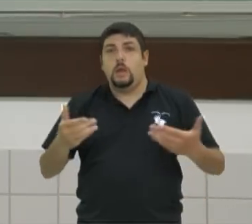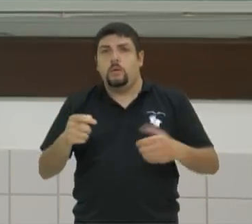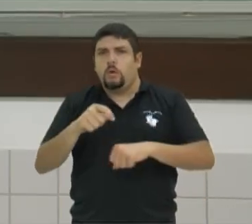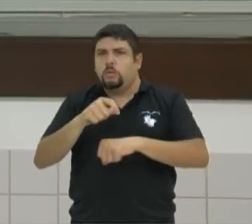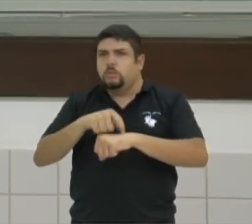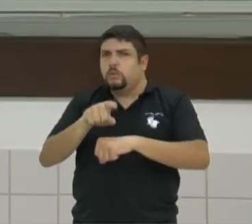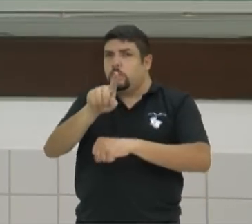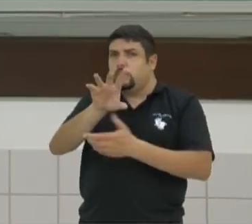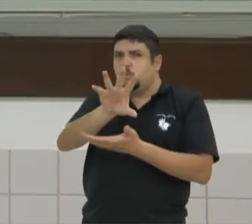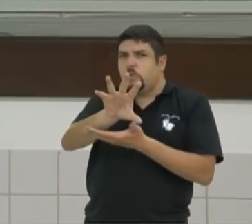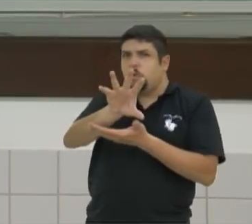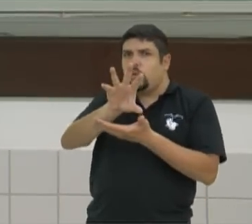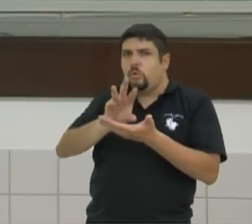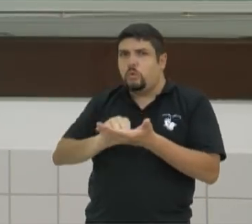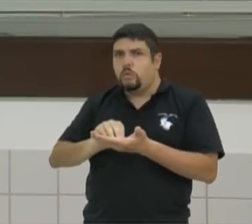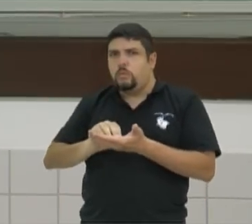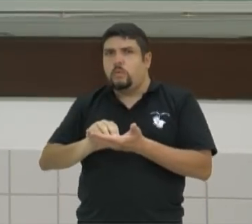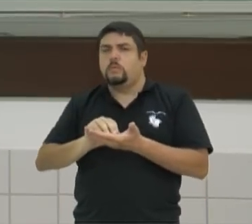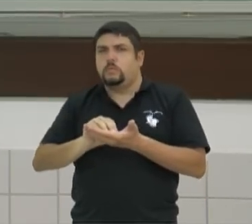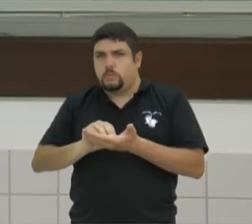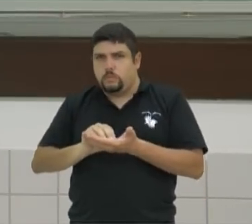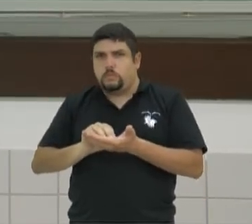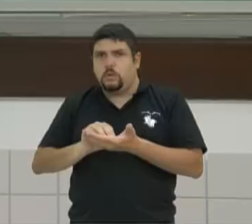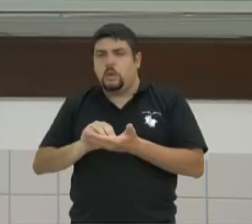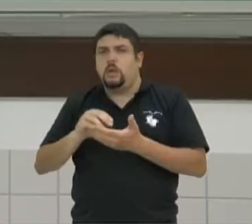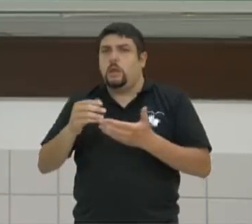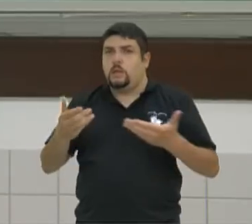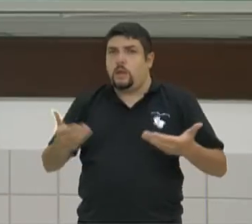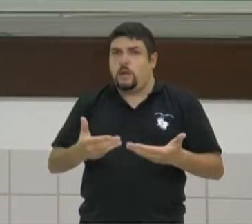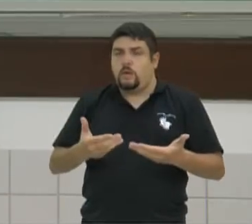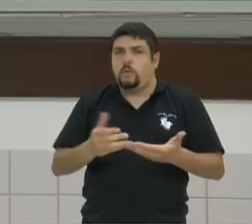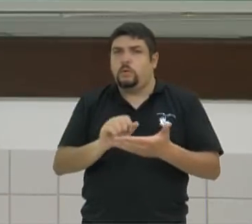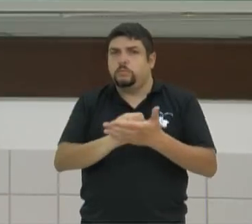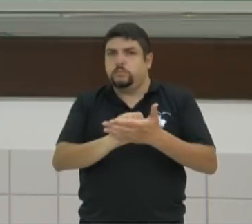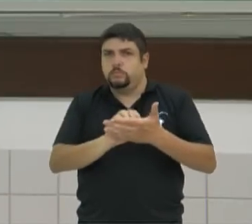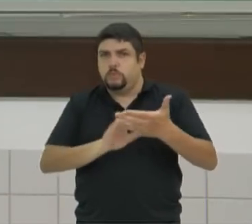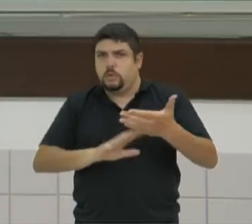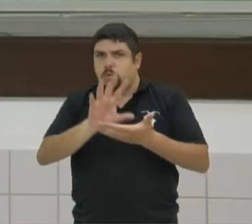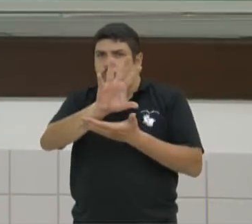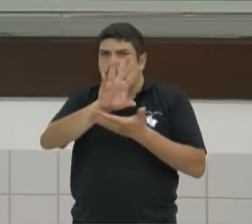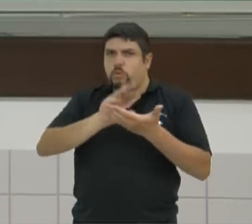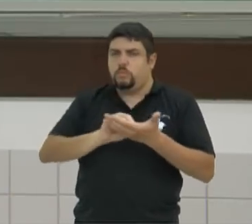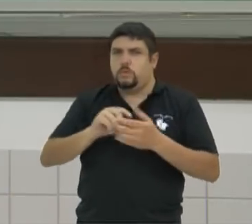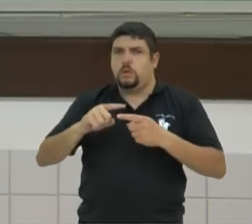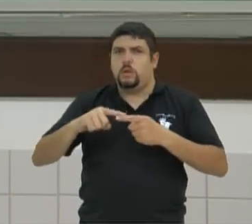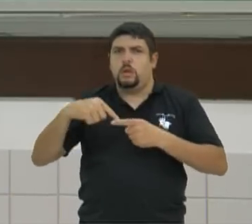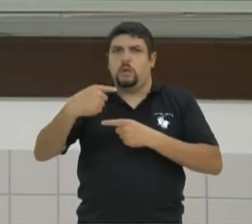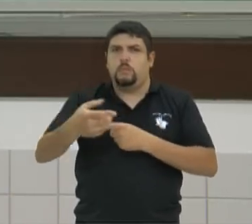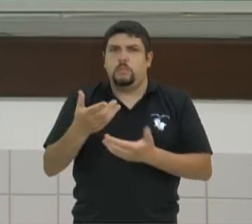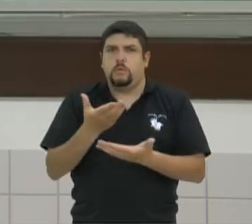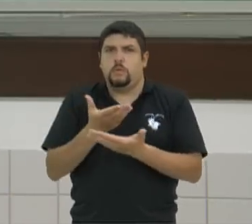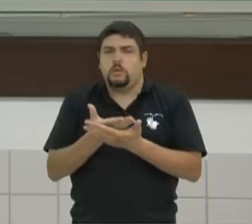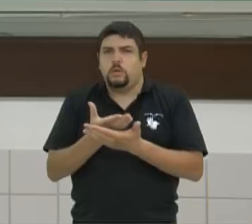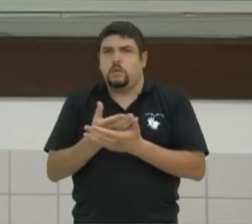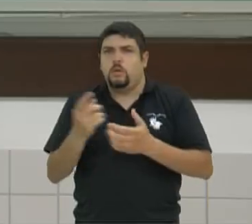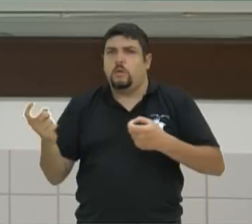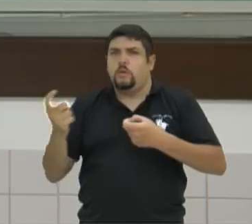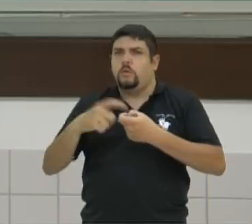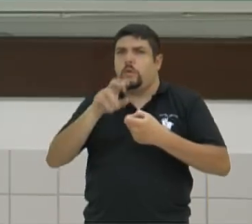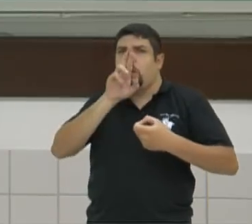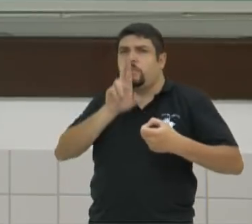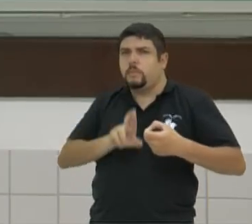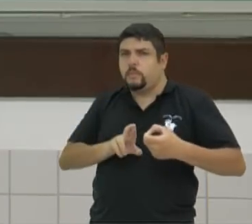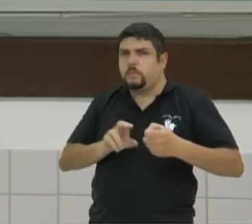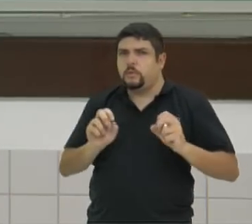tarefa. Você vai fazer essa tarefa entre essa aula e a próxima aula de matemática, e na aula que vem eu volto com a resposta desse